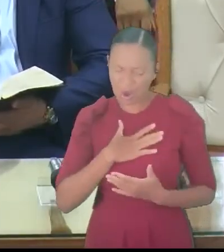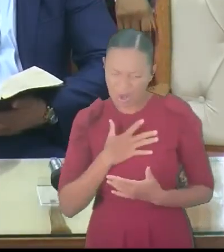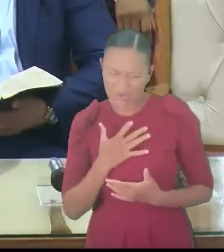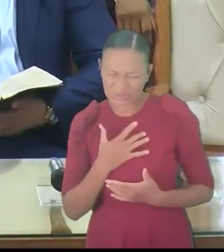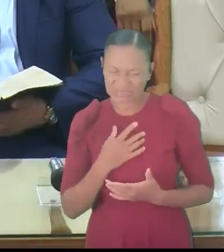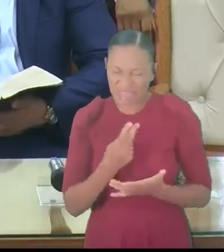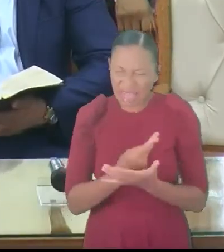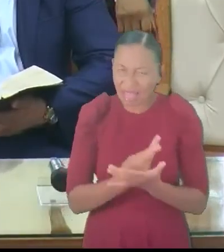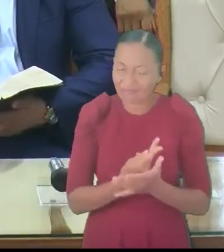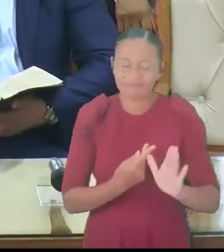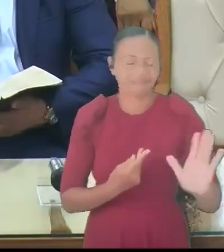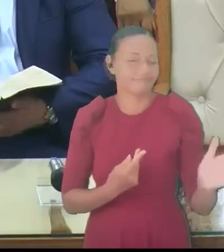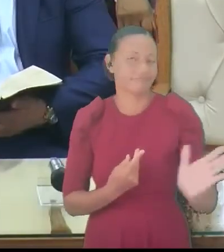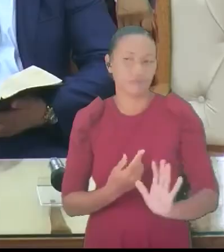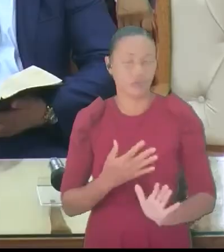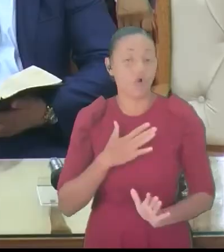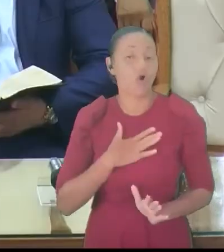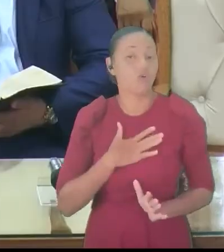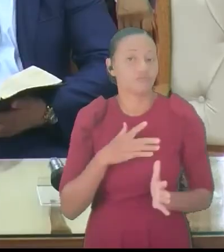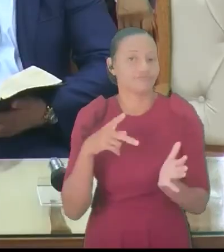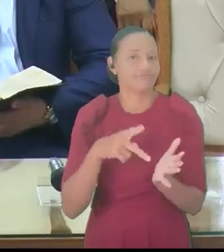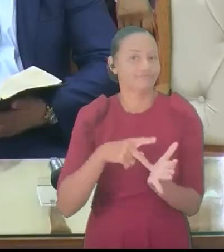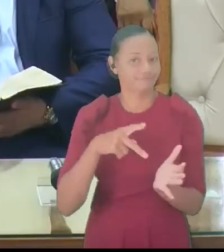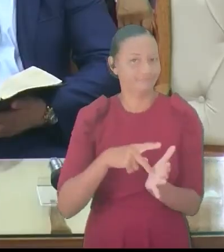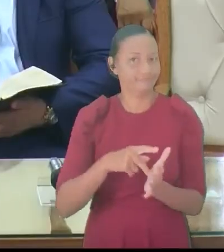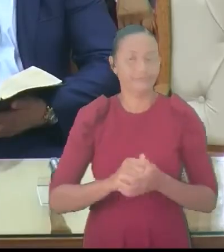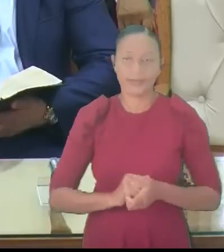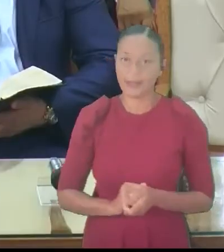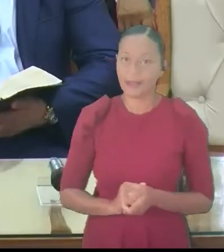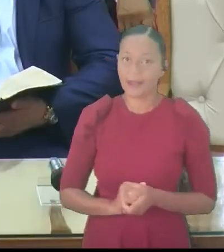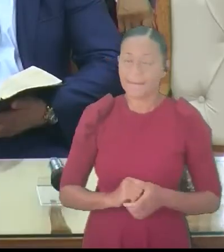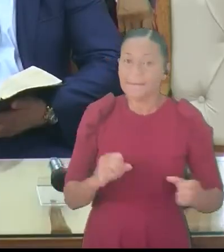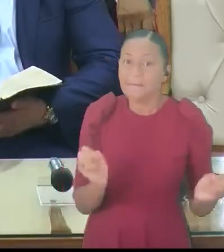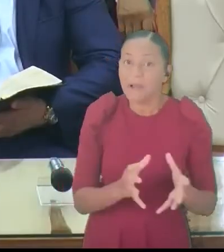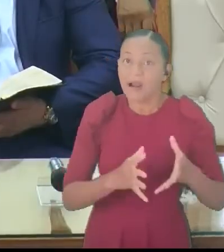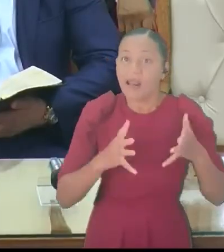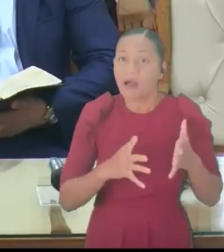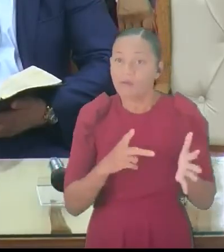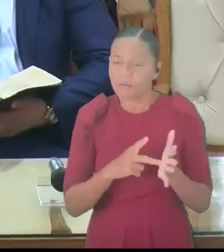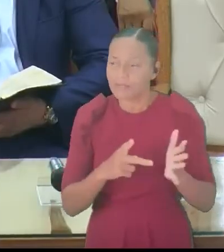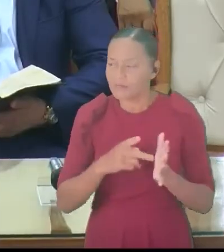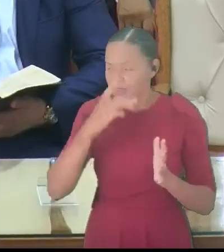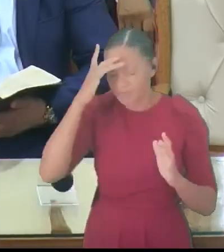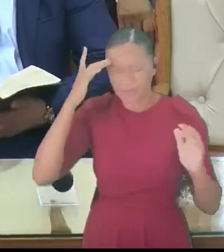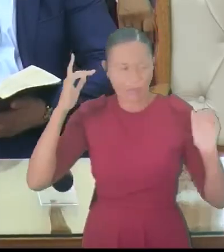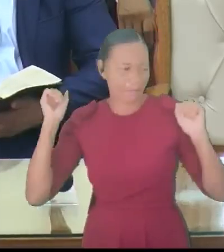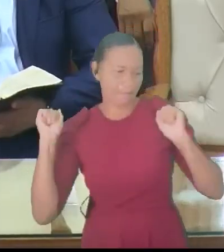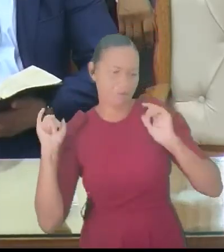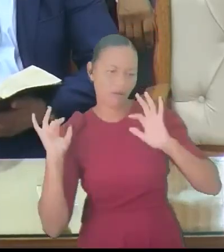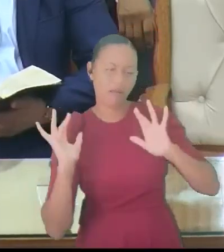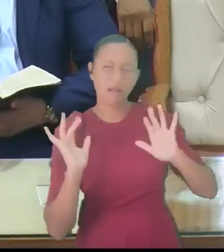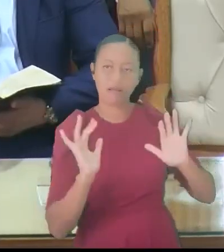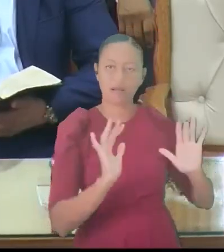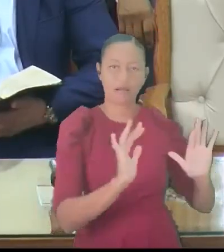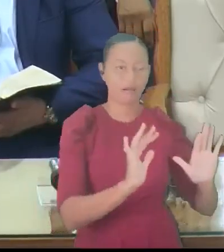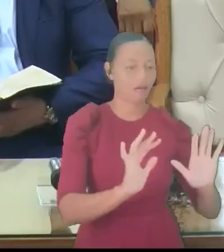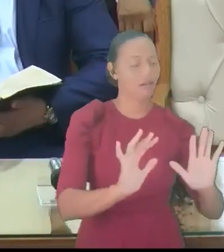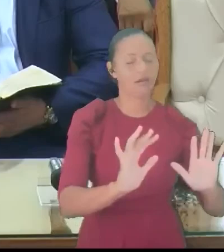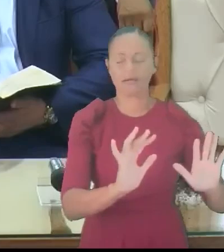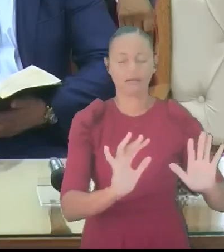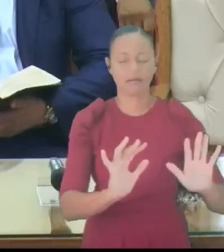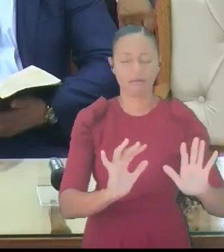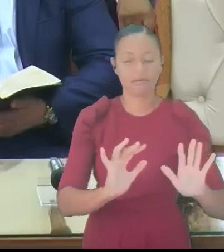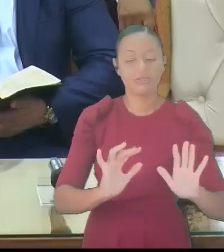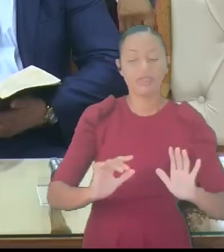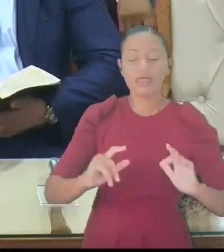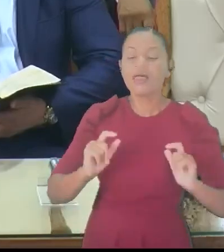verdade. E Pedro juntou, e quando há milagre verdadeiro, junta gente. E Pedro aproveitou para quê? No alpendre de